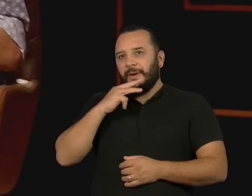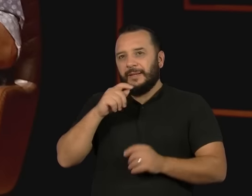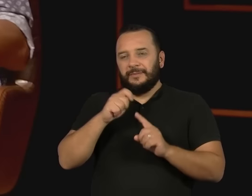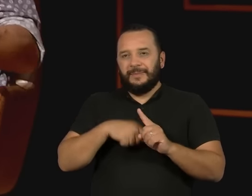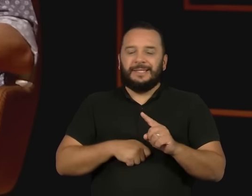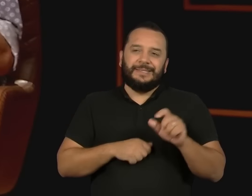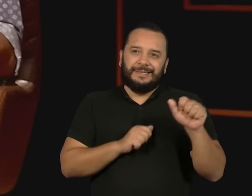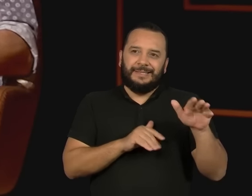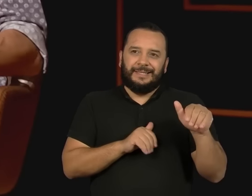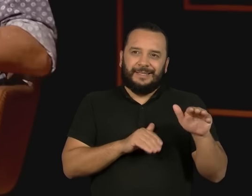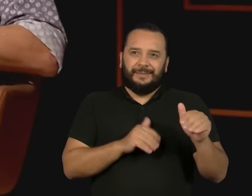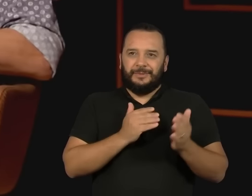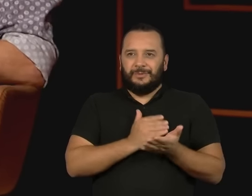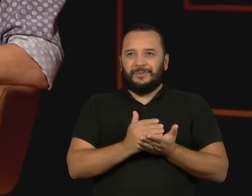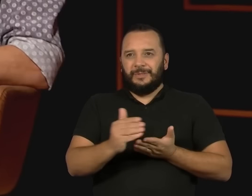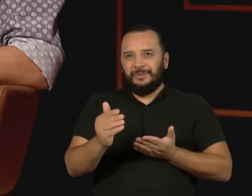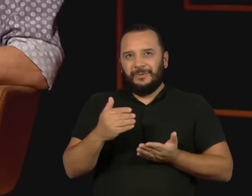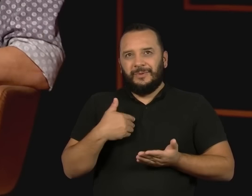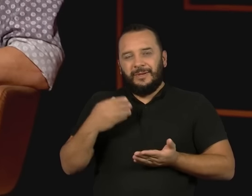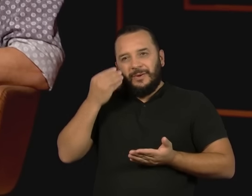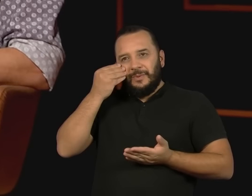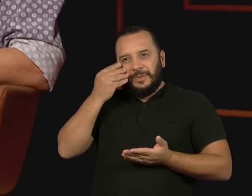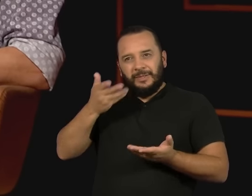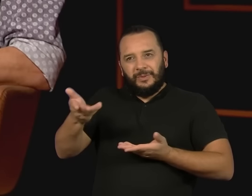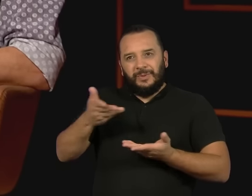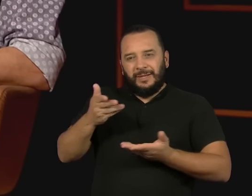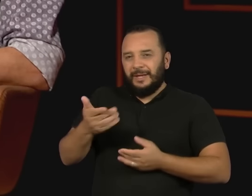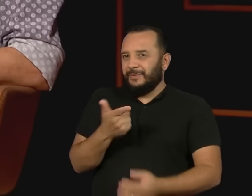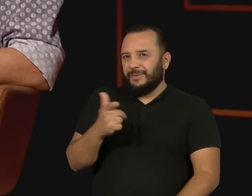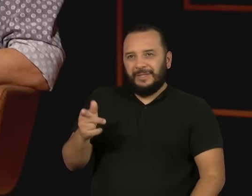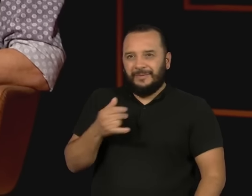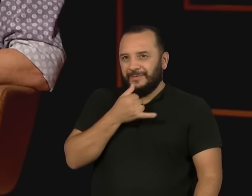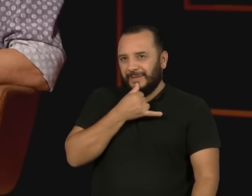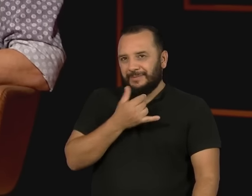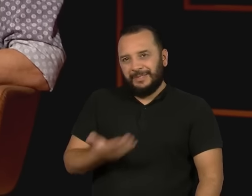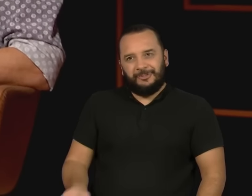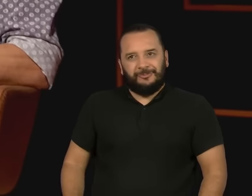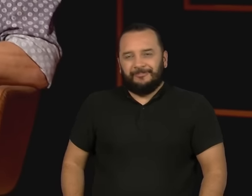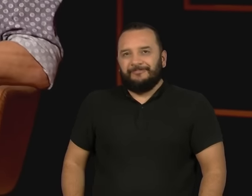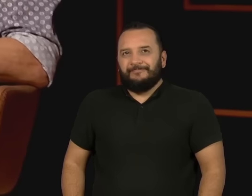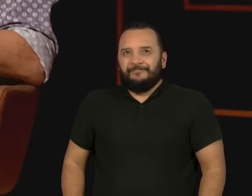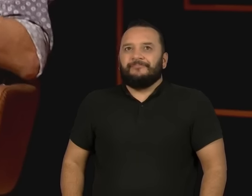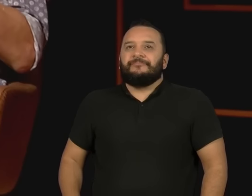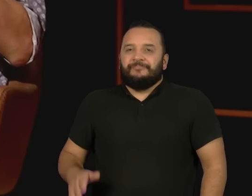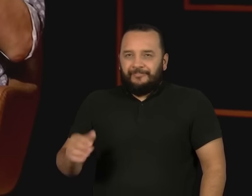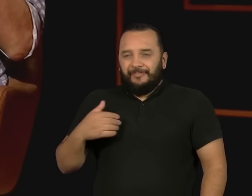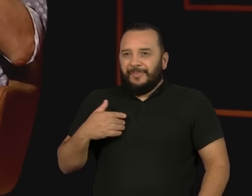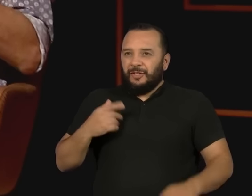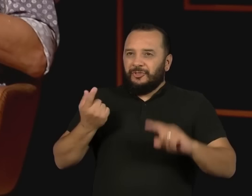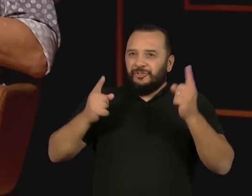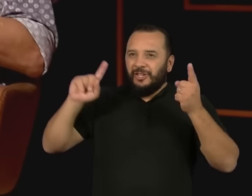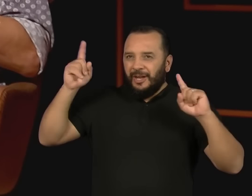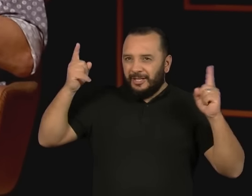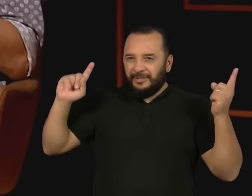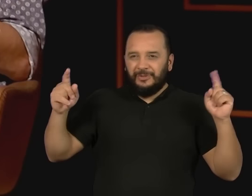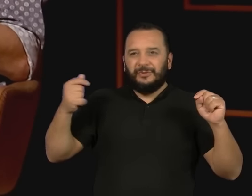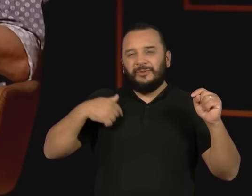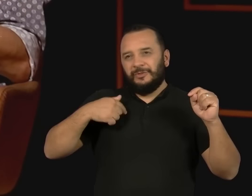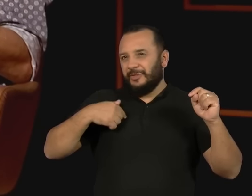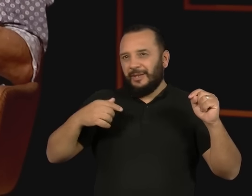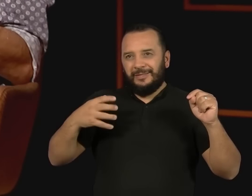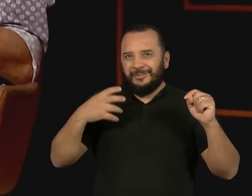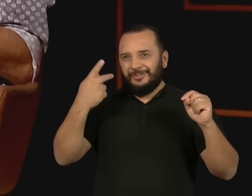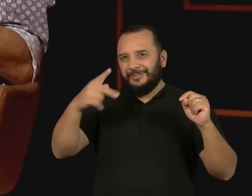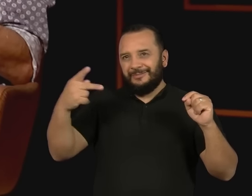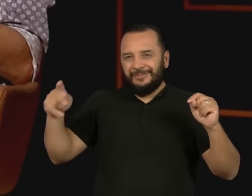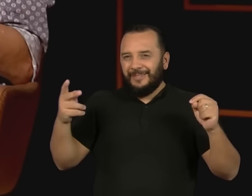que eu teria a oportunidade de trocar com ele. Não tive, infelizmente. Mas sim, fui atrás dos gestos, dos trejeitos, das coisas, e é um